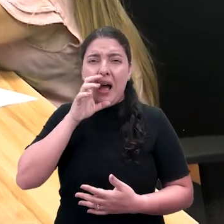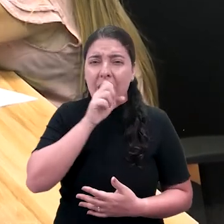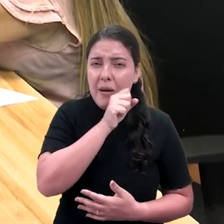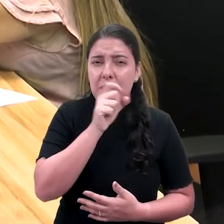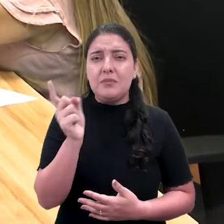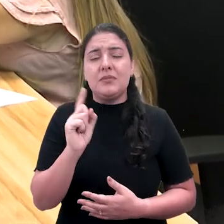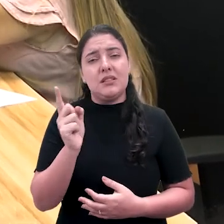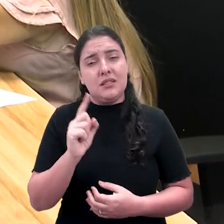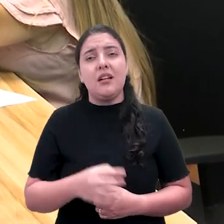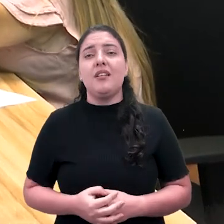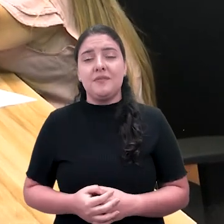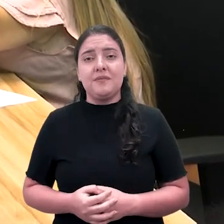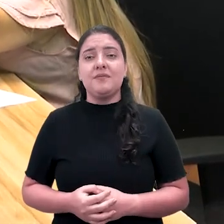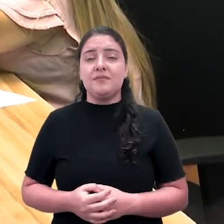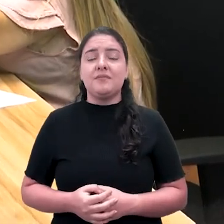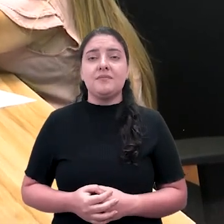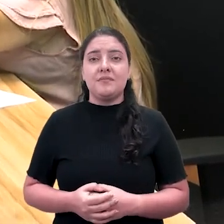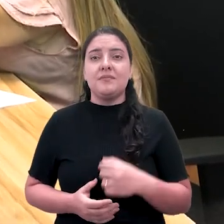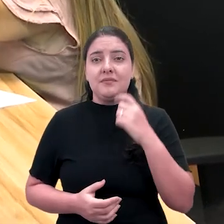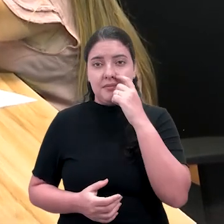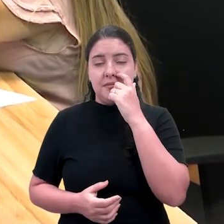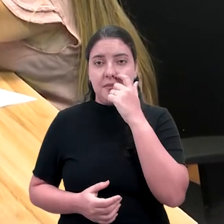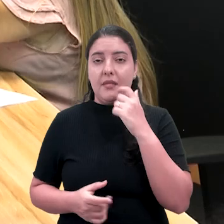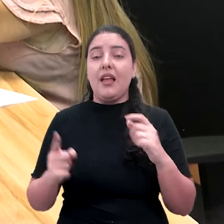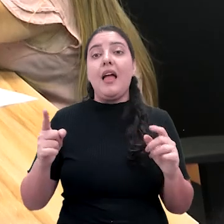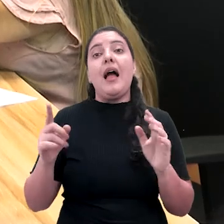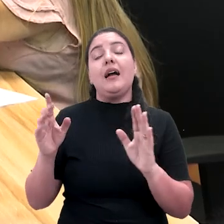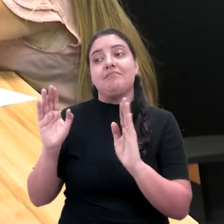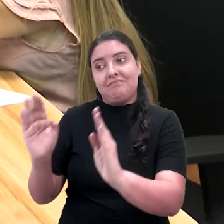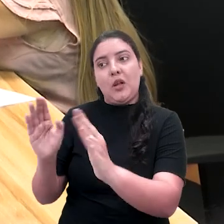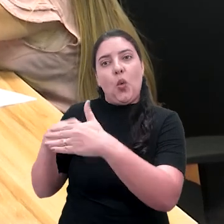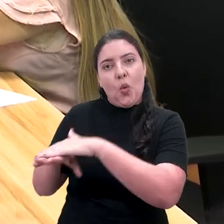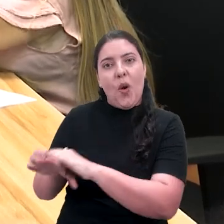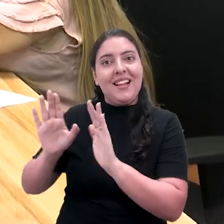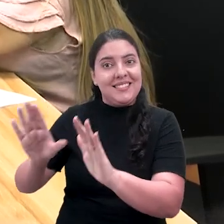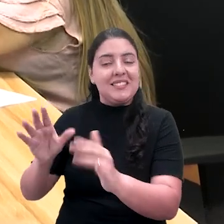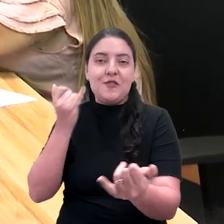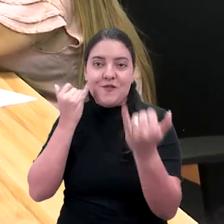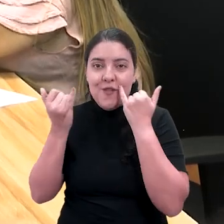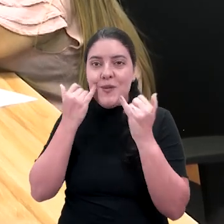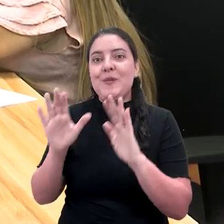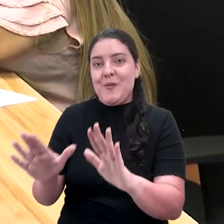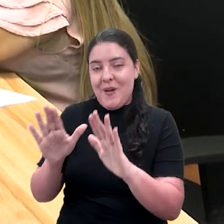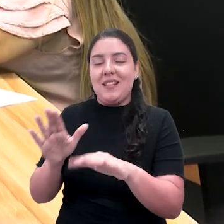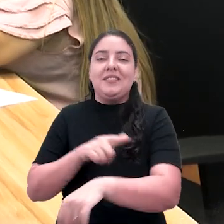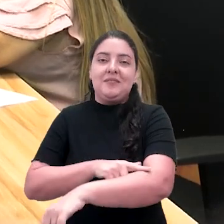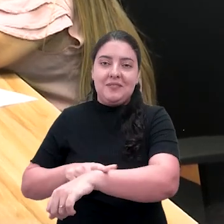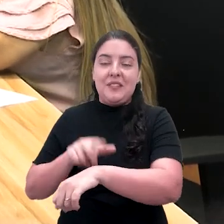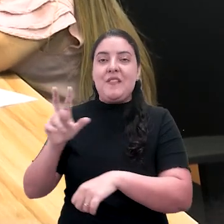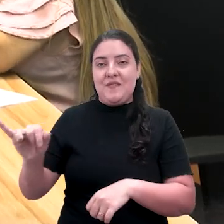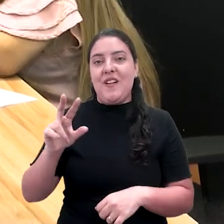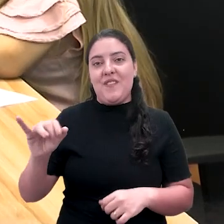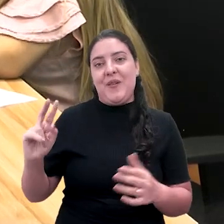foi várias... Não diga essa não, que essa é uma parte do programa. Tá. Segura a virada de chave. Tá certo. Ela vai